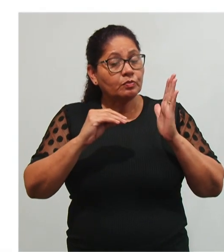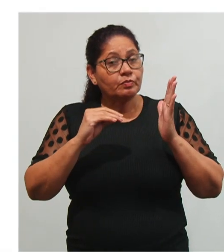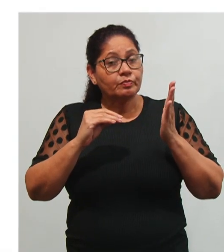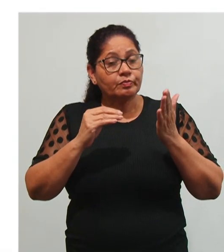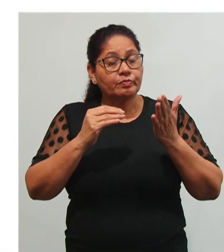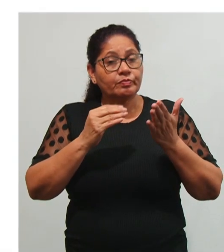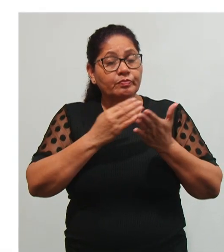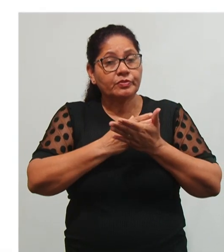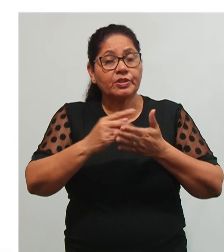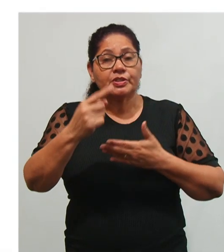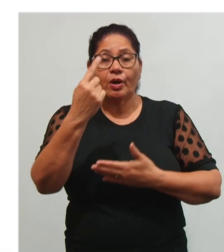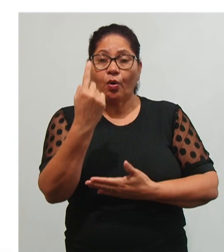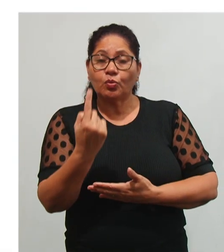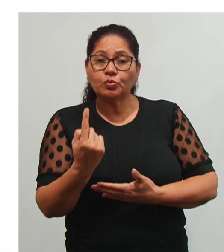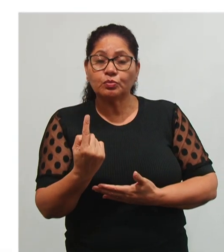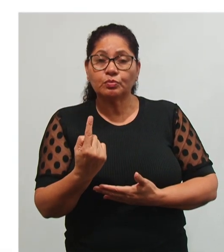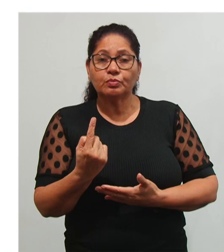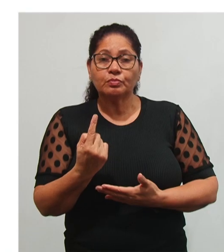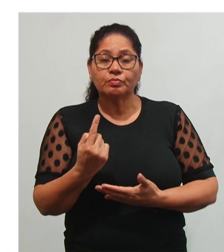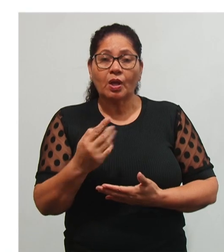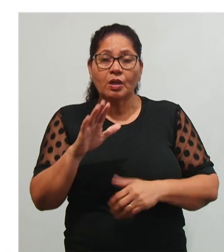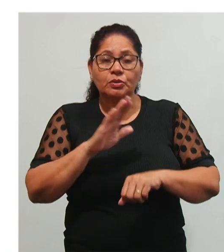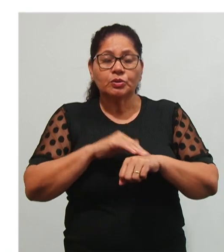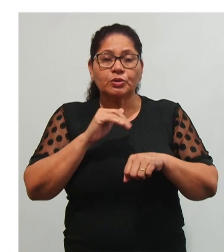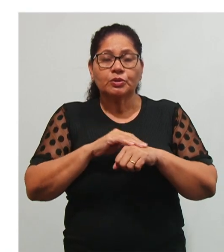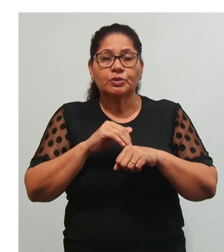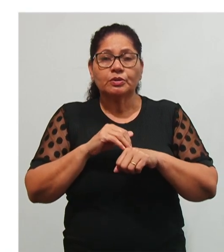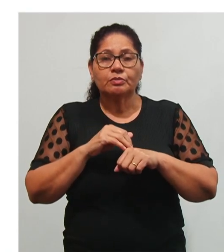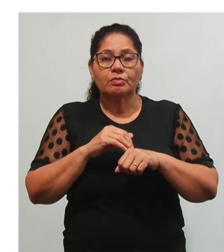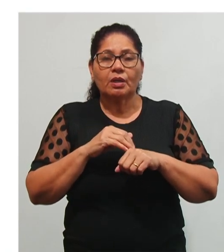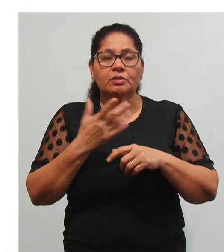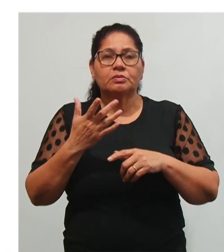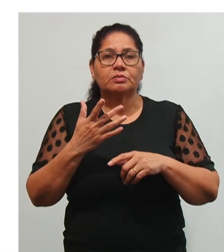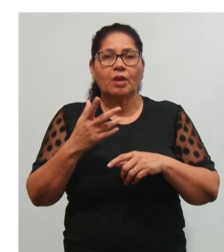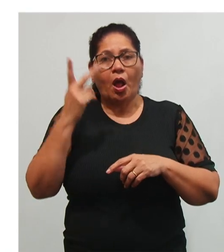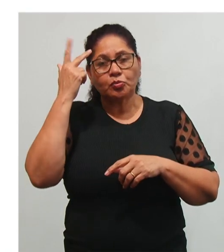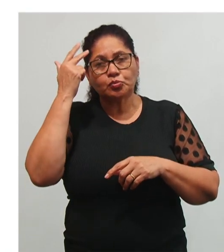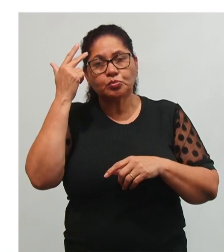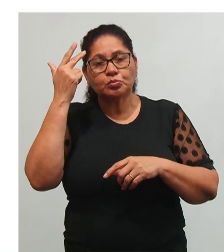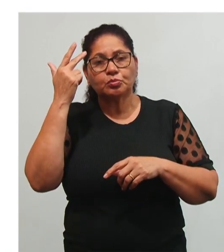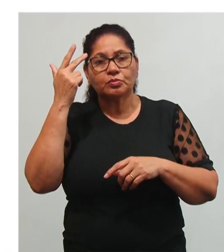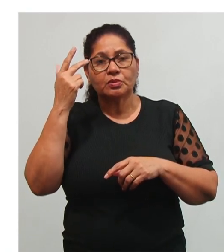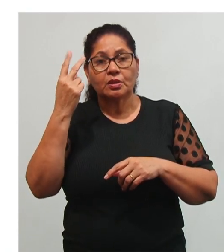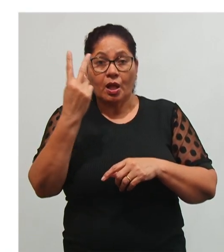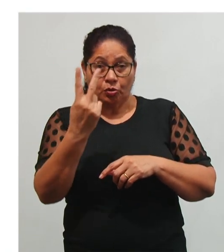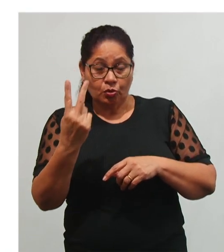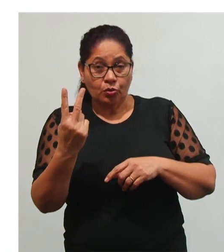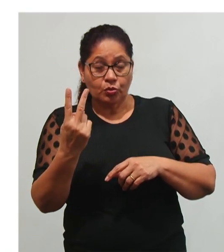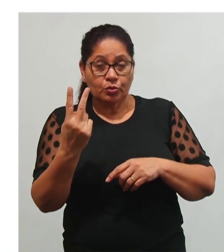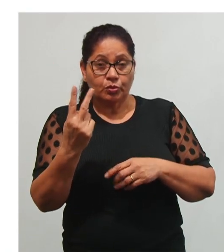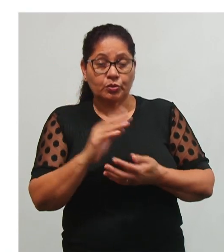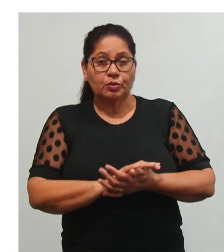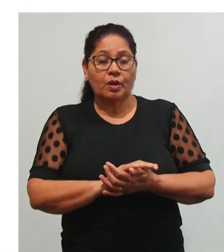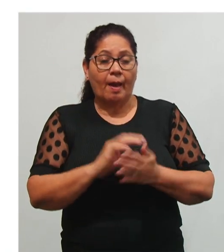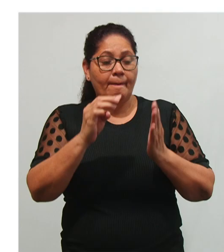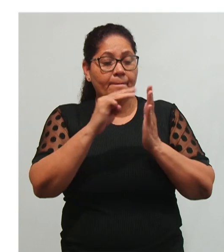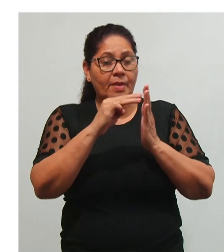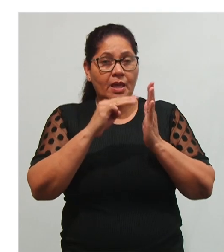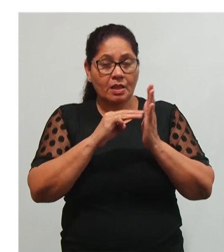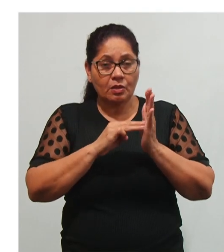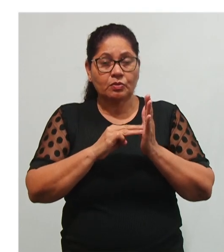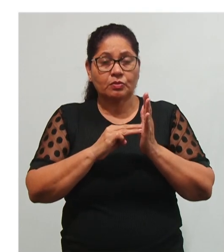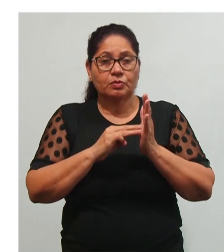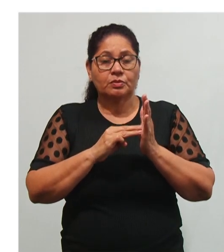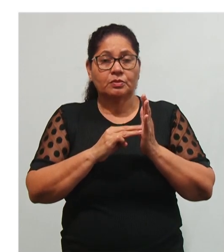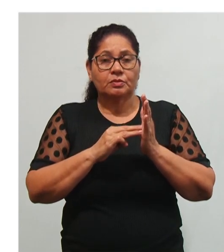abordagem inicial na unidade 1, chamada de abordagem tradicional. Na unidade 2, vamos chamar de